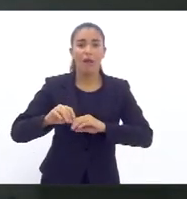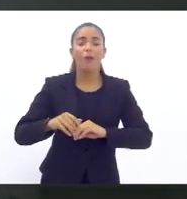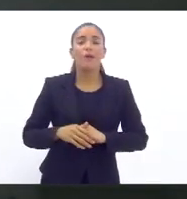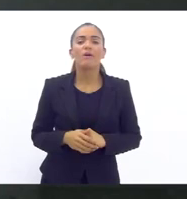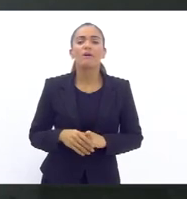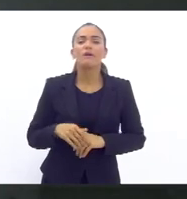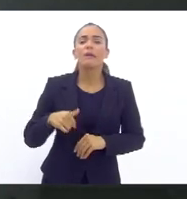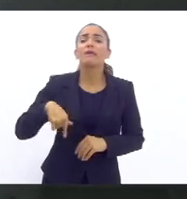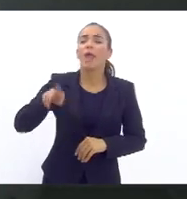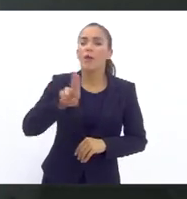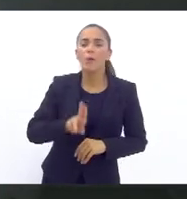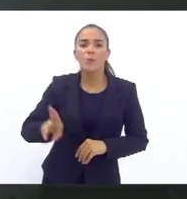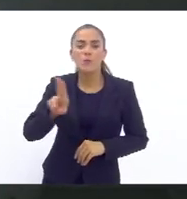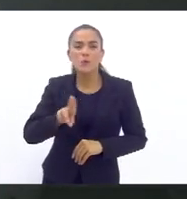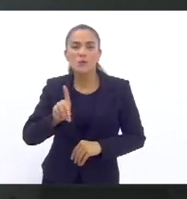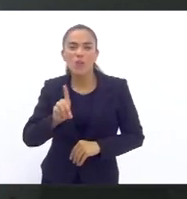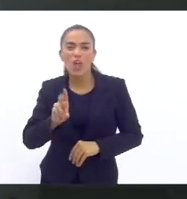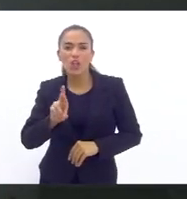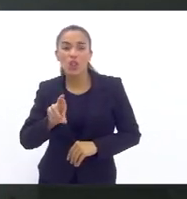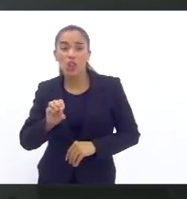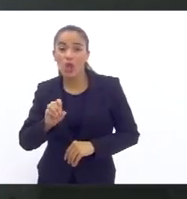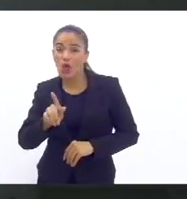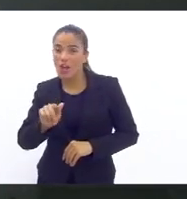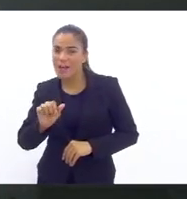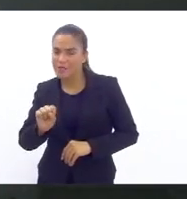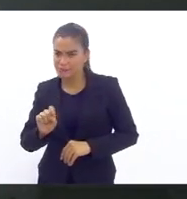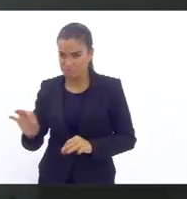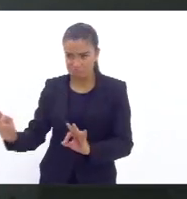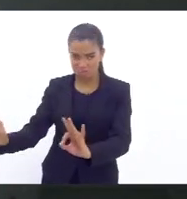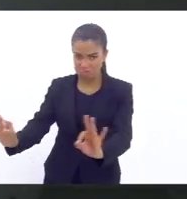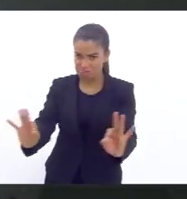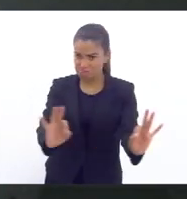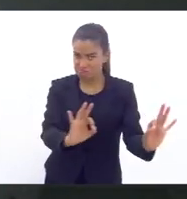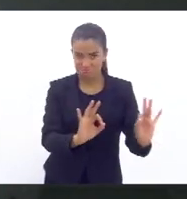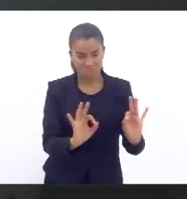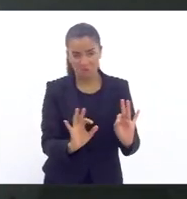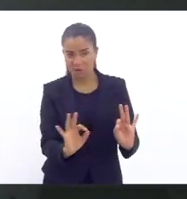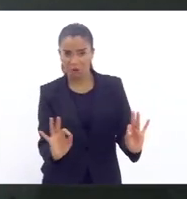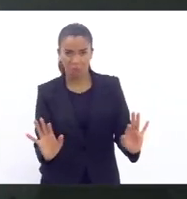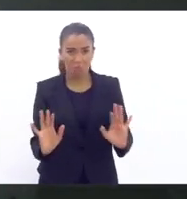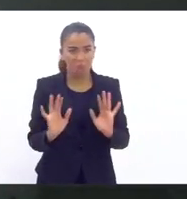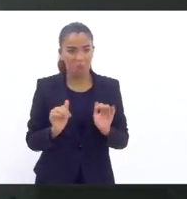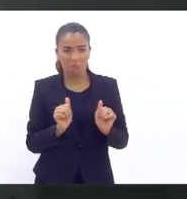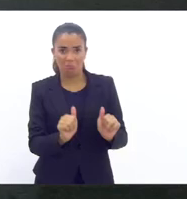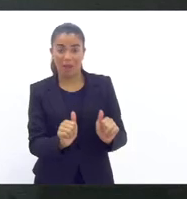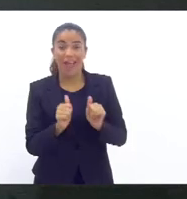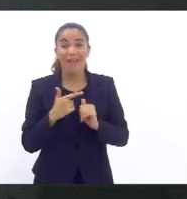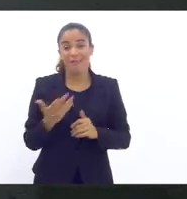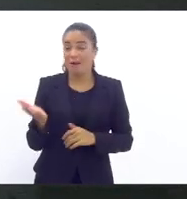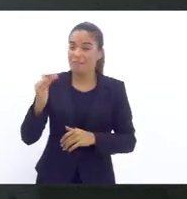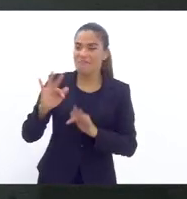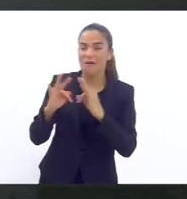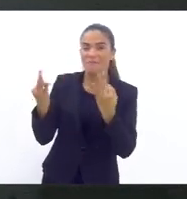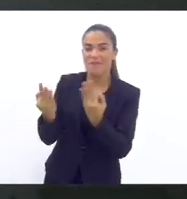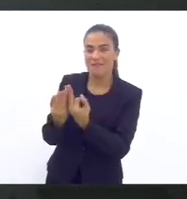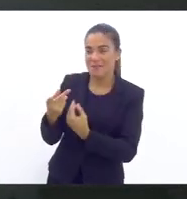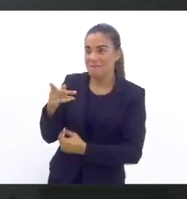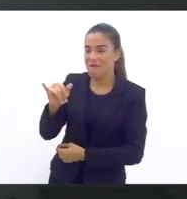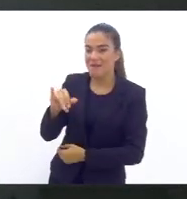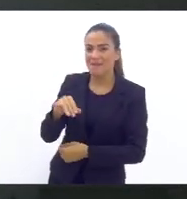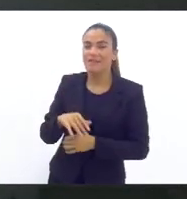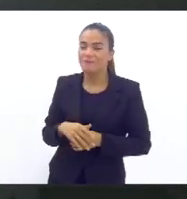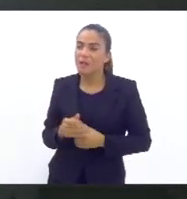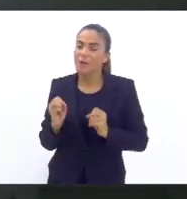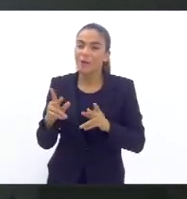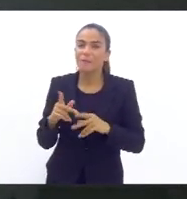quem usa drogas aqui dos Adolescentes aí ninguém usava né ah não não uso aí você vai fazer um trabalho com os pais não uso mas quando você fala assim Ah